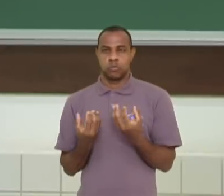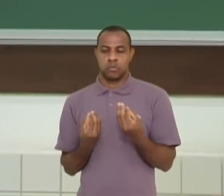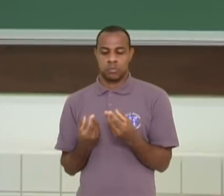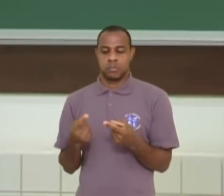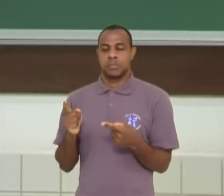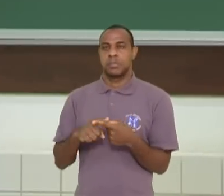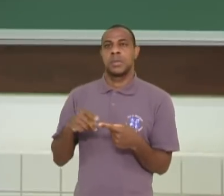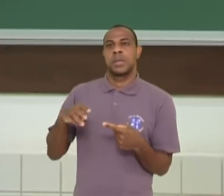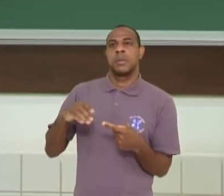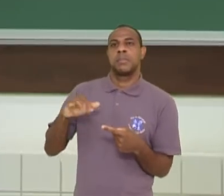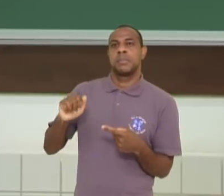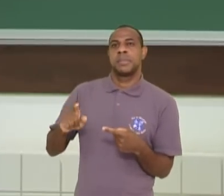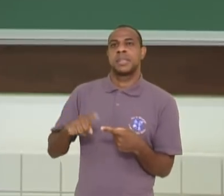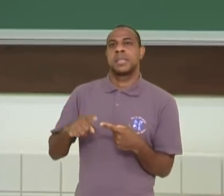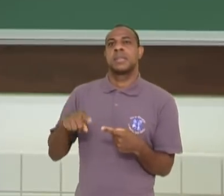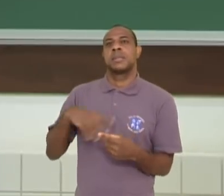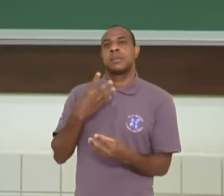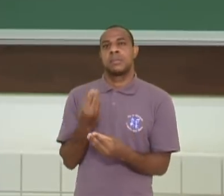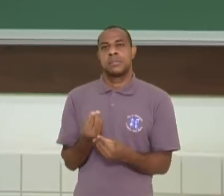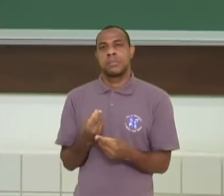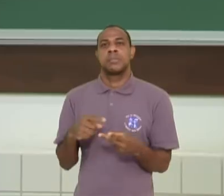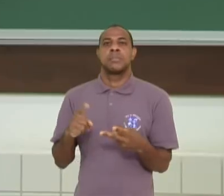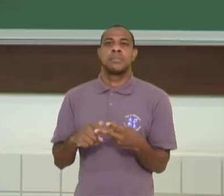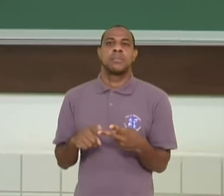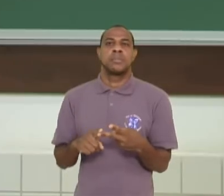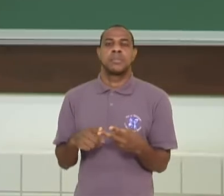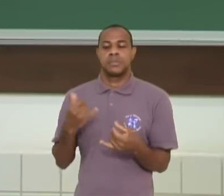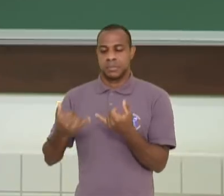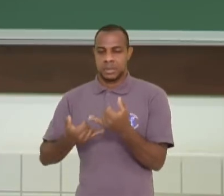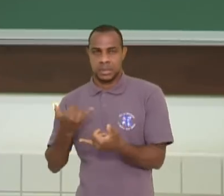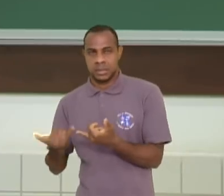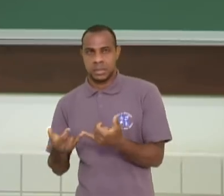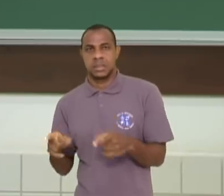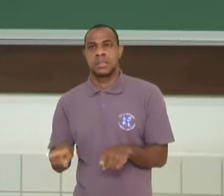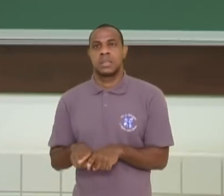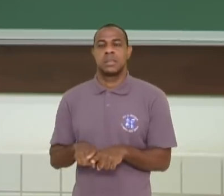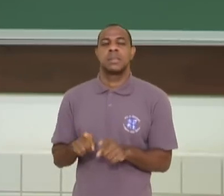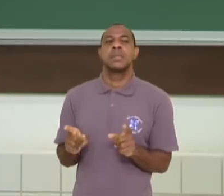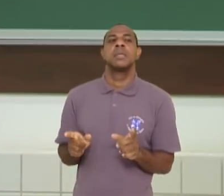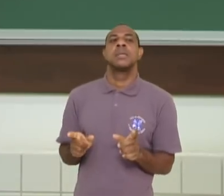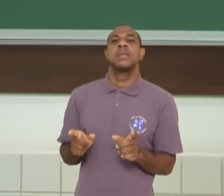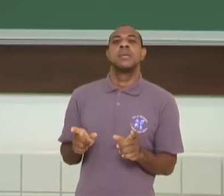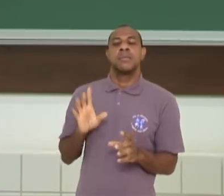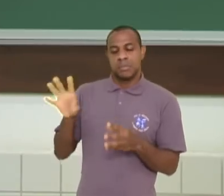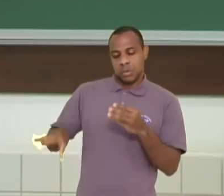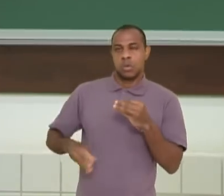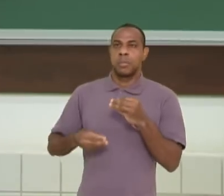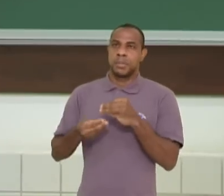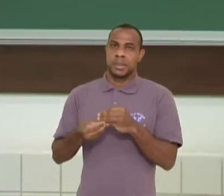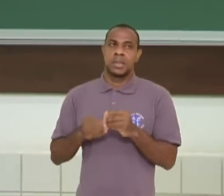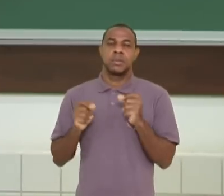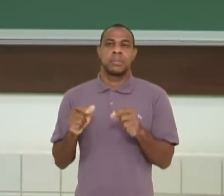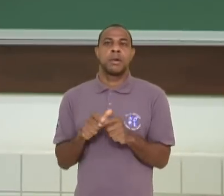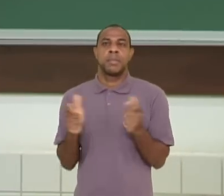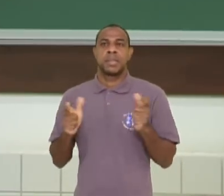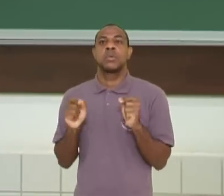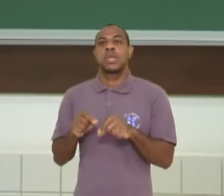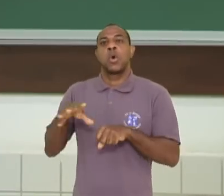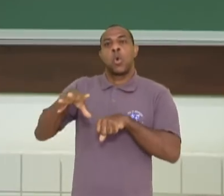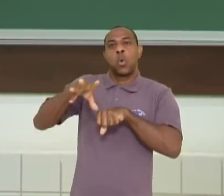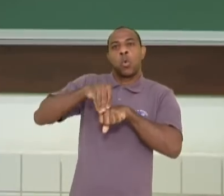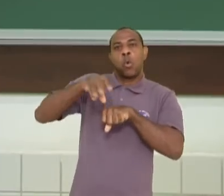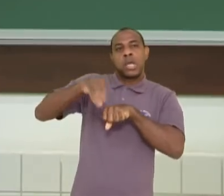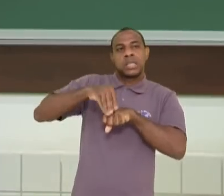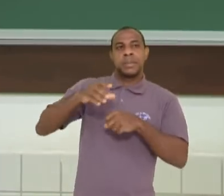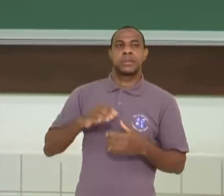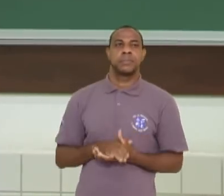a mímica na parte artística e na parte de brincadeiras. Então esses vídeos aqui vêm para complementar e aumentar ainda mais o conhecimento